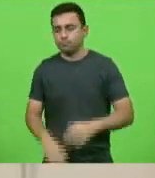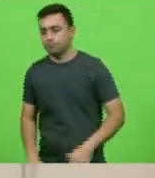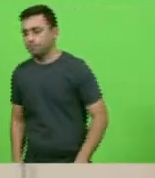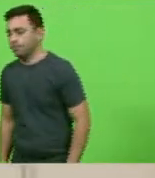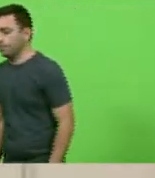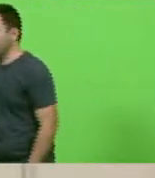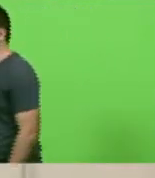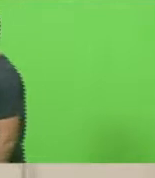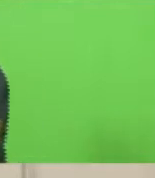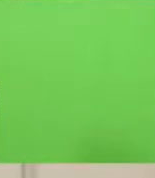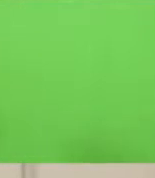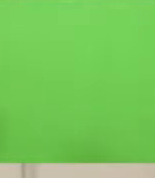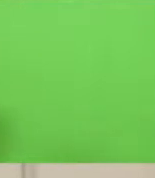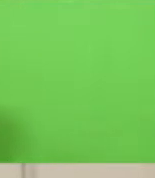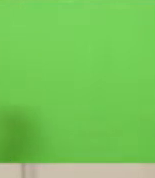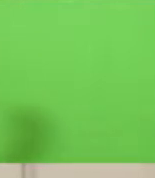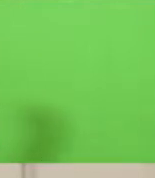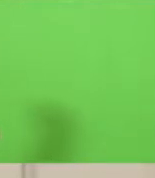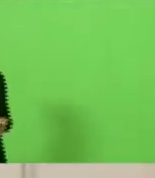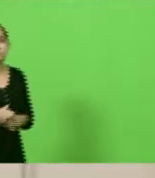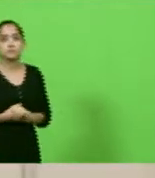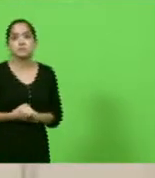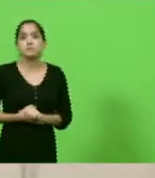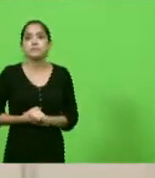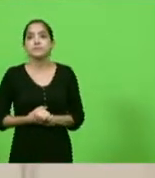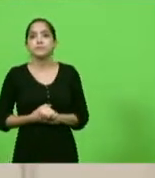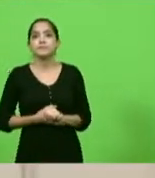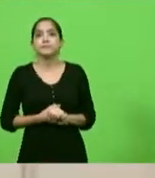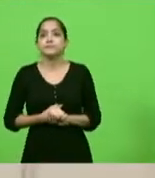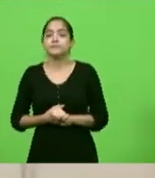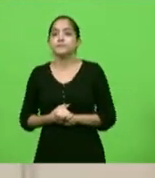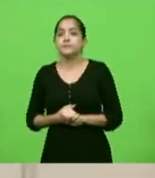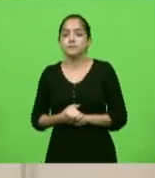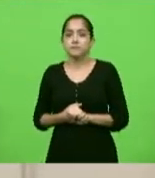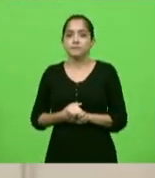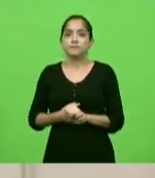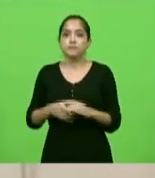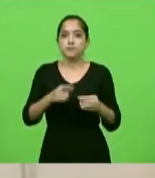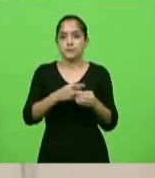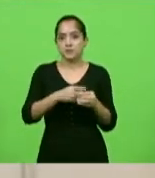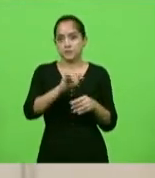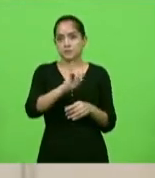operação de um hospital de campanha no município de Itajaí,